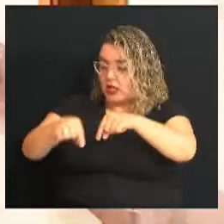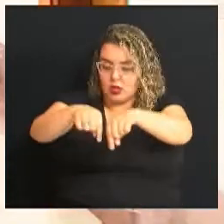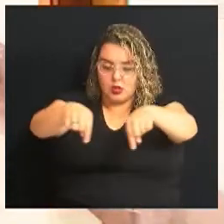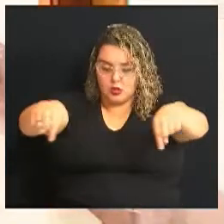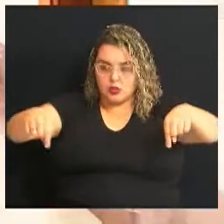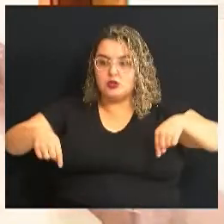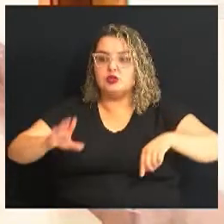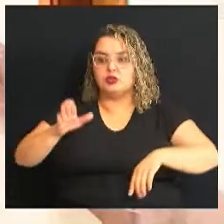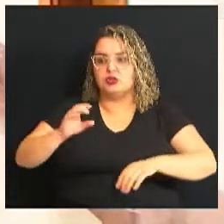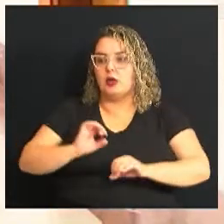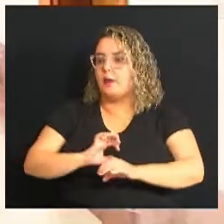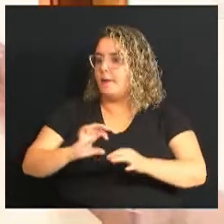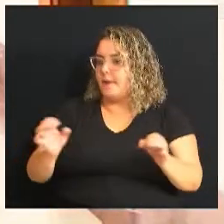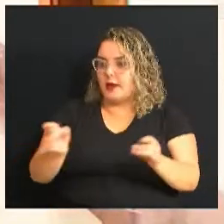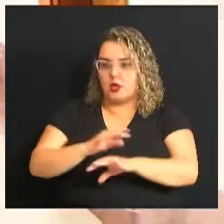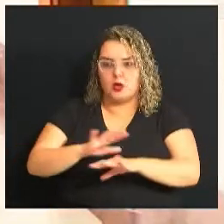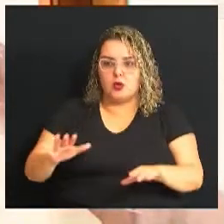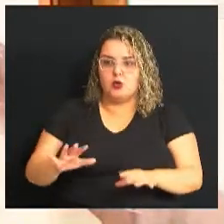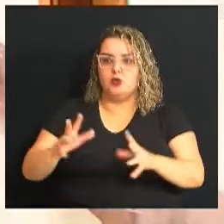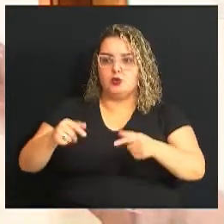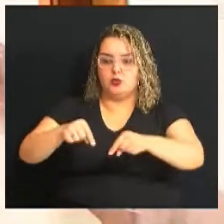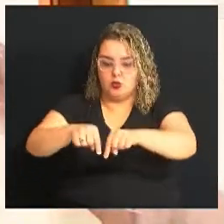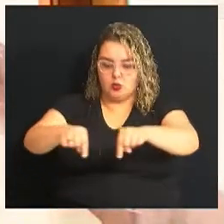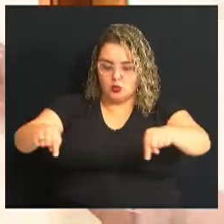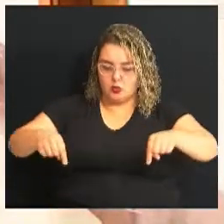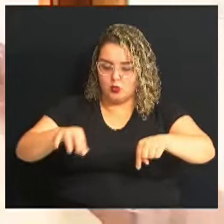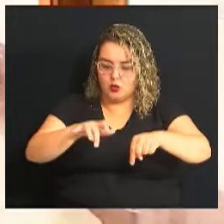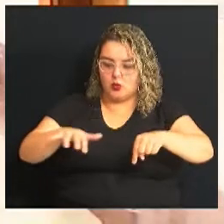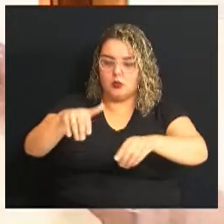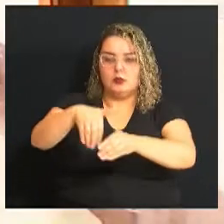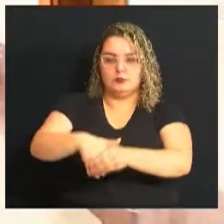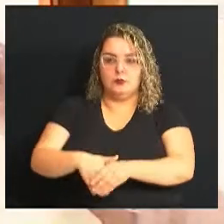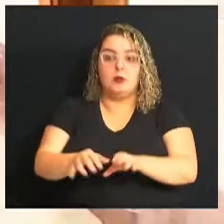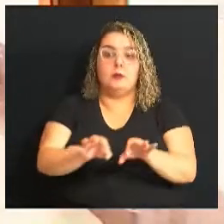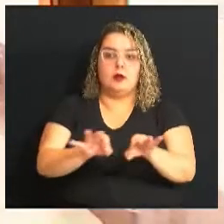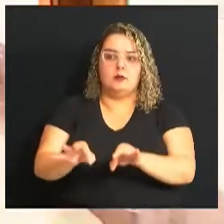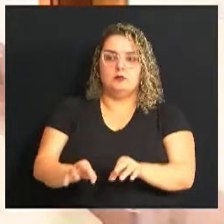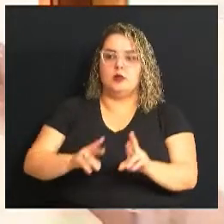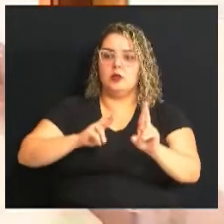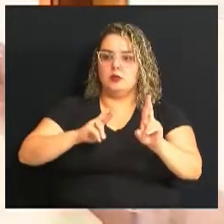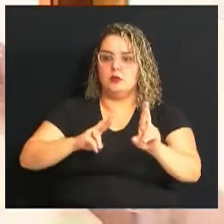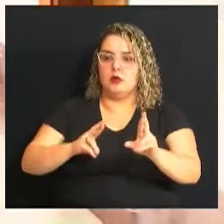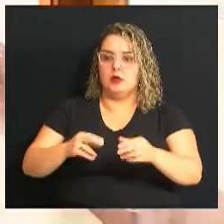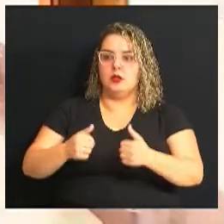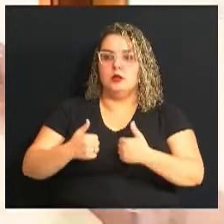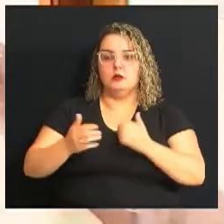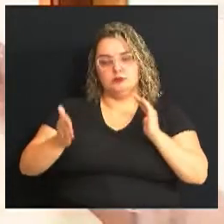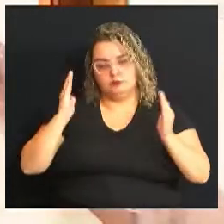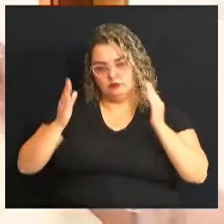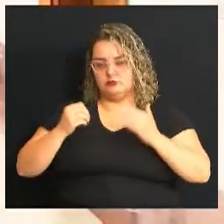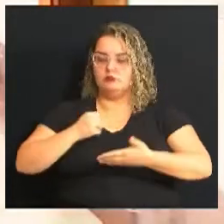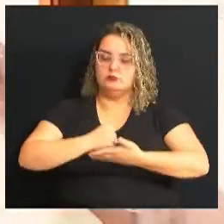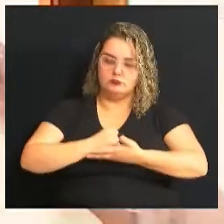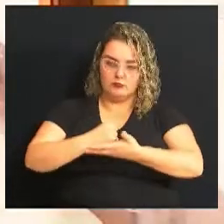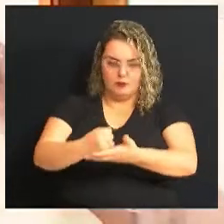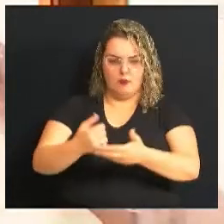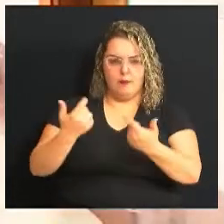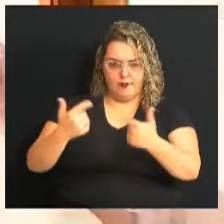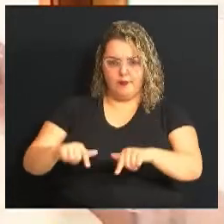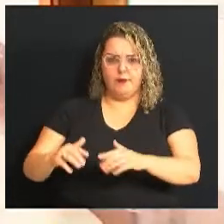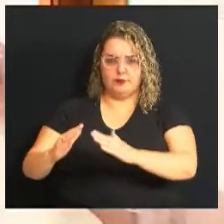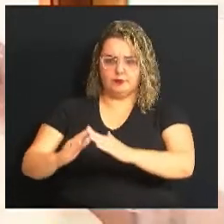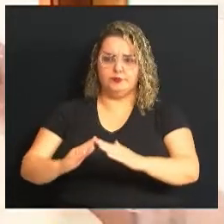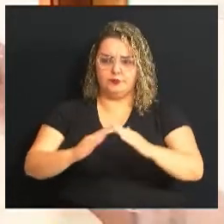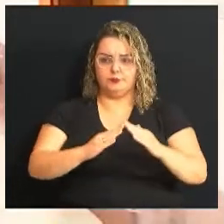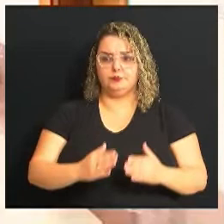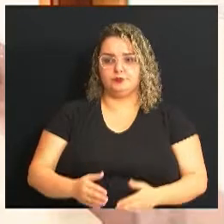saindo, todas as urnas de sessão já estão preparadas, só aguardando o transporte no sábado para serem levadas até o local de votação sob